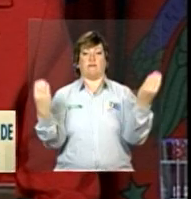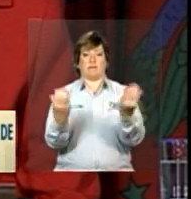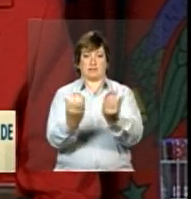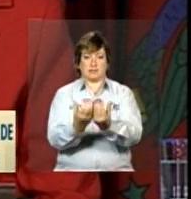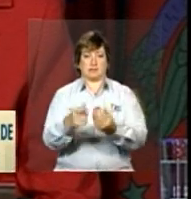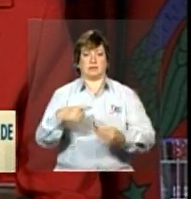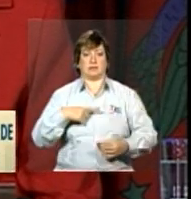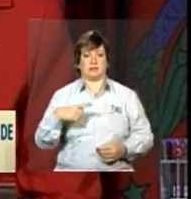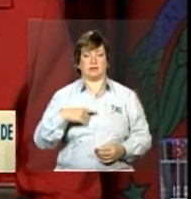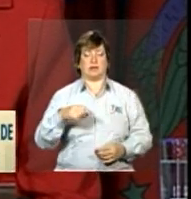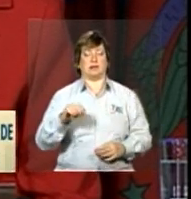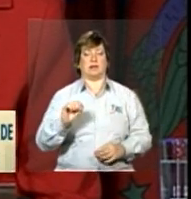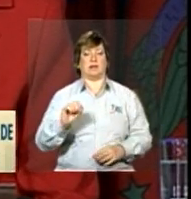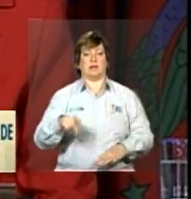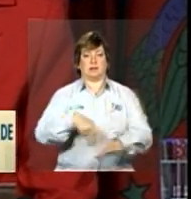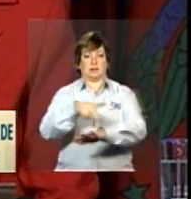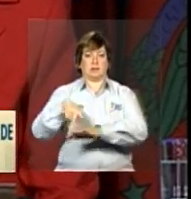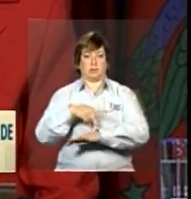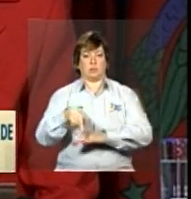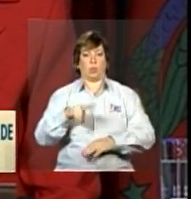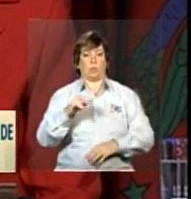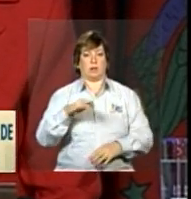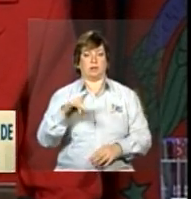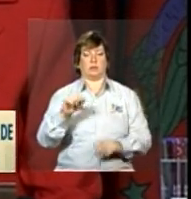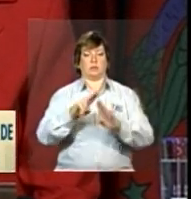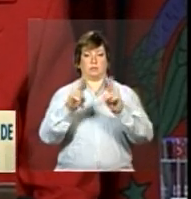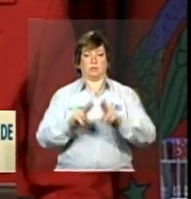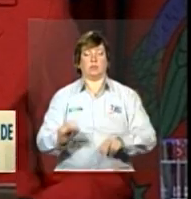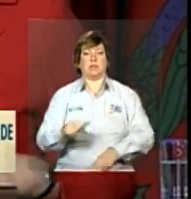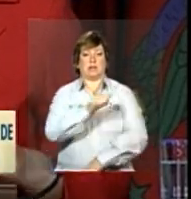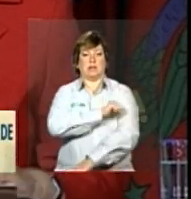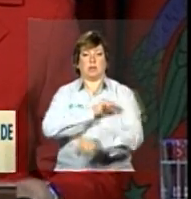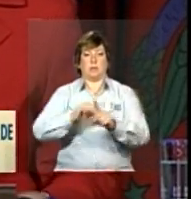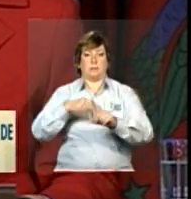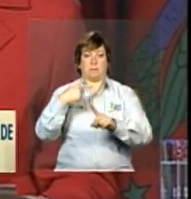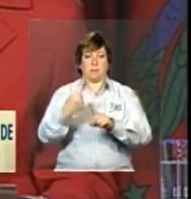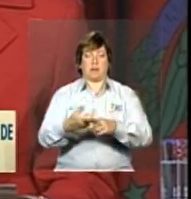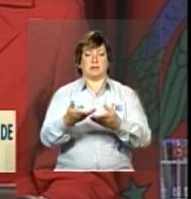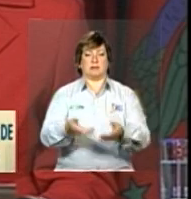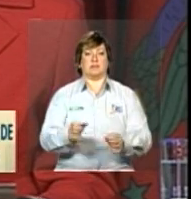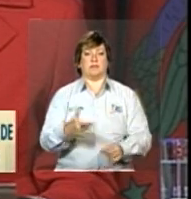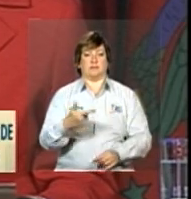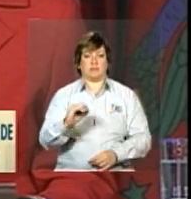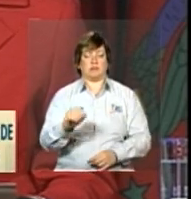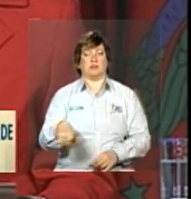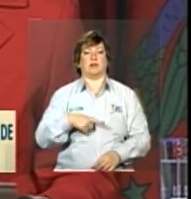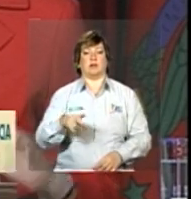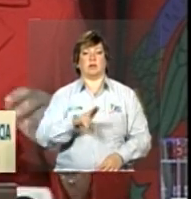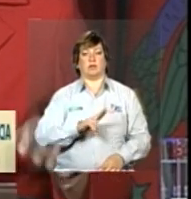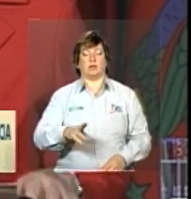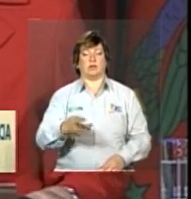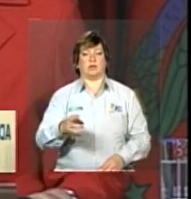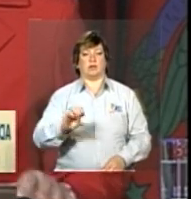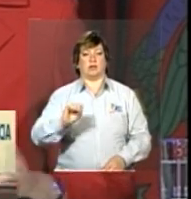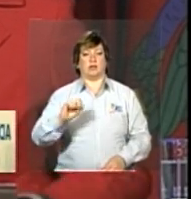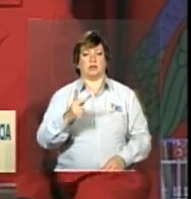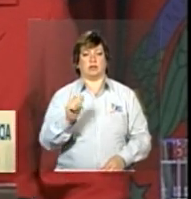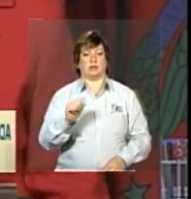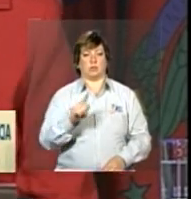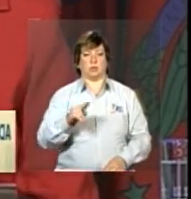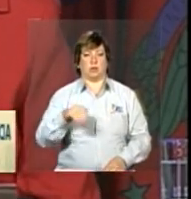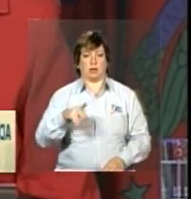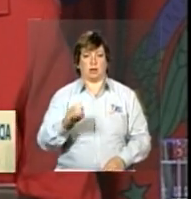sobre Desenvolvimento Sustentável, Rio+20, senhor Shazu Khan,